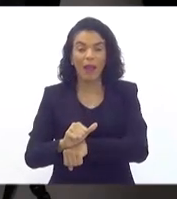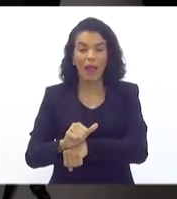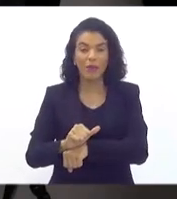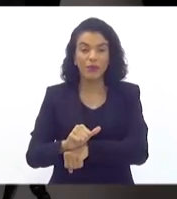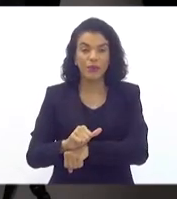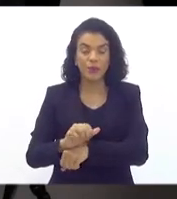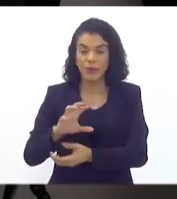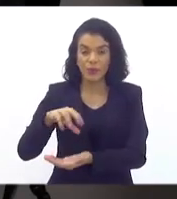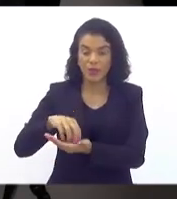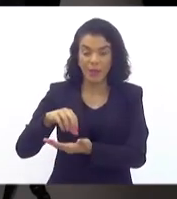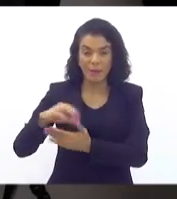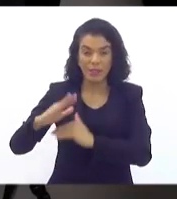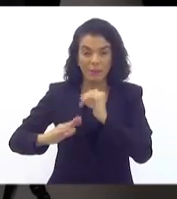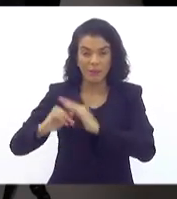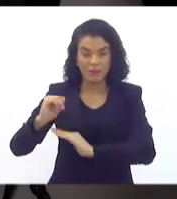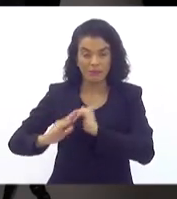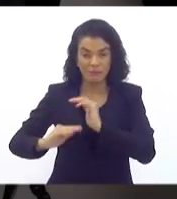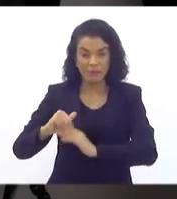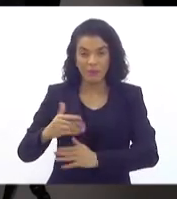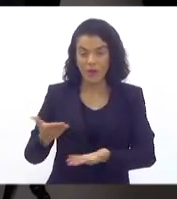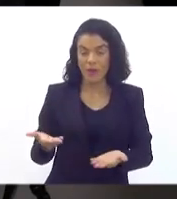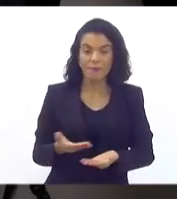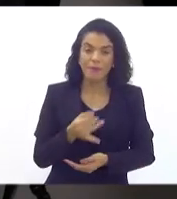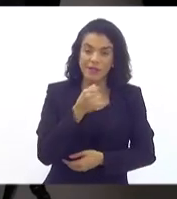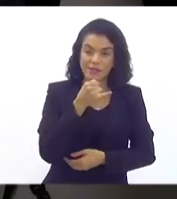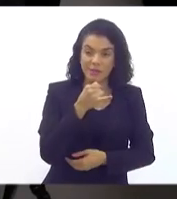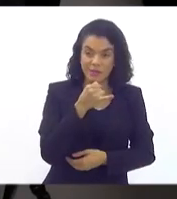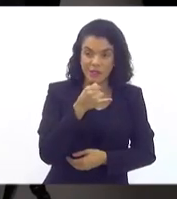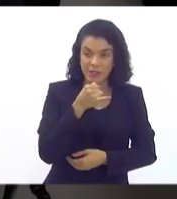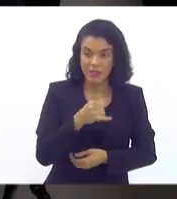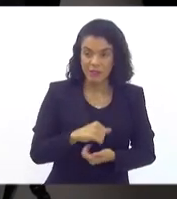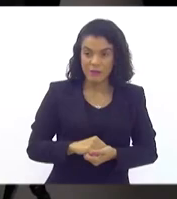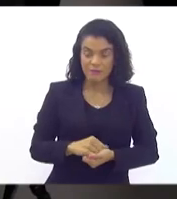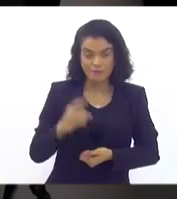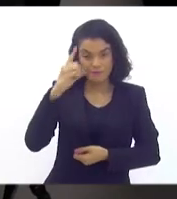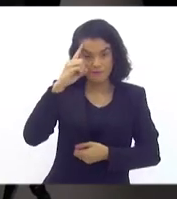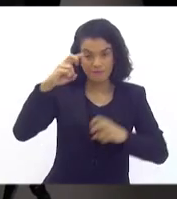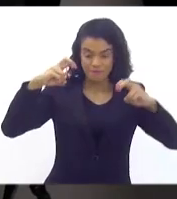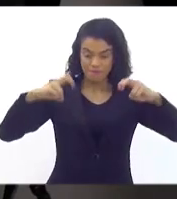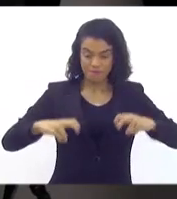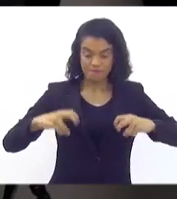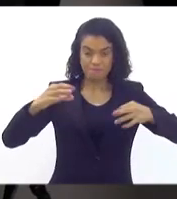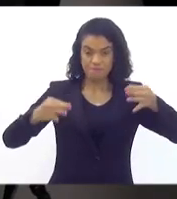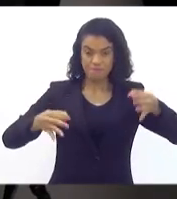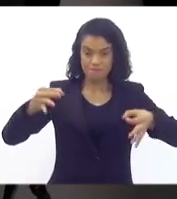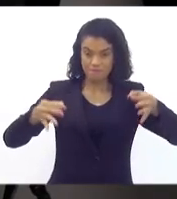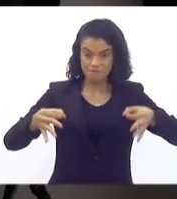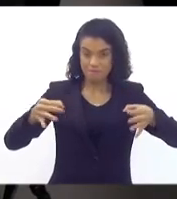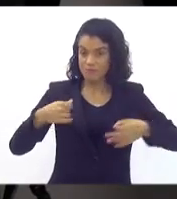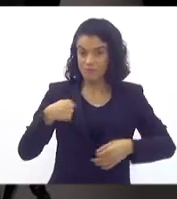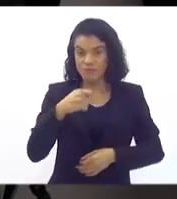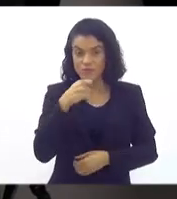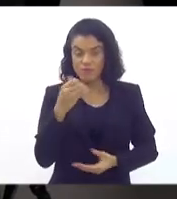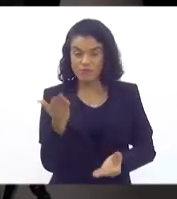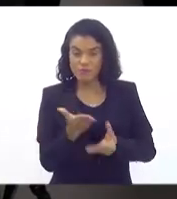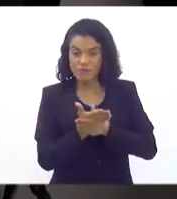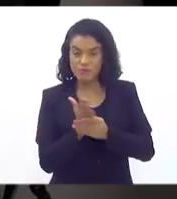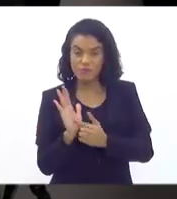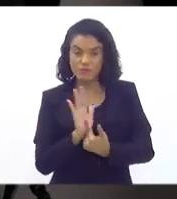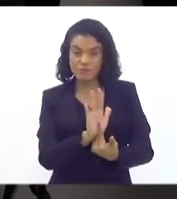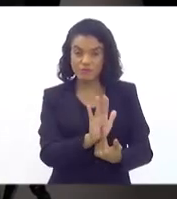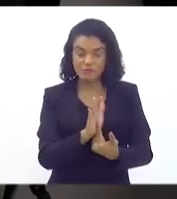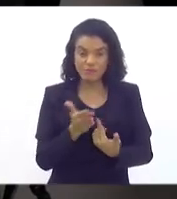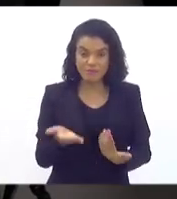Ou seja quando chega o dia da audiência eu não tenho processo para votar